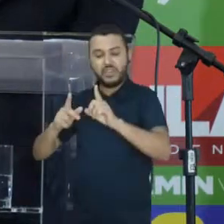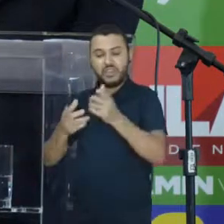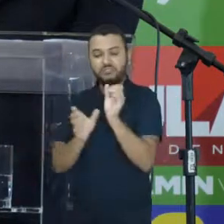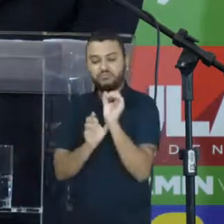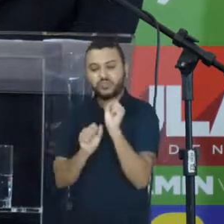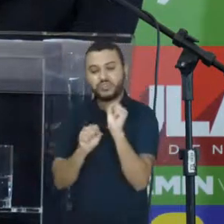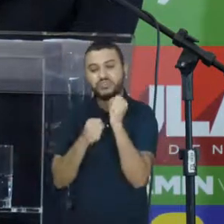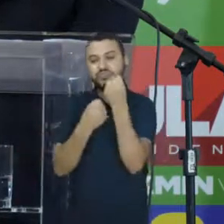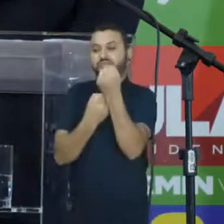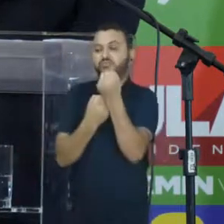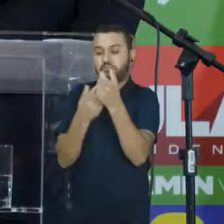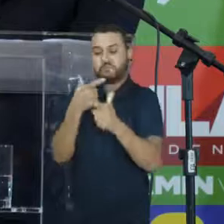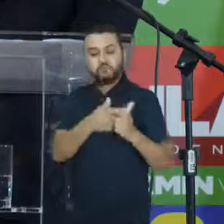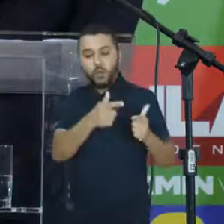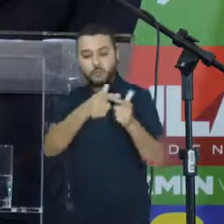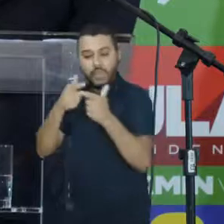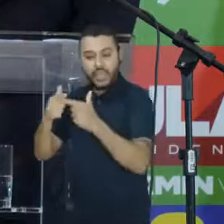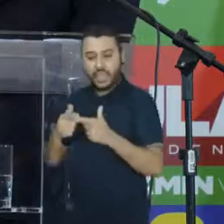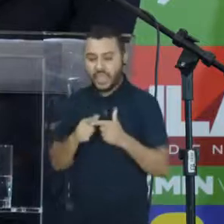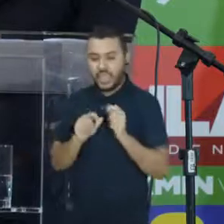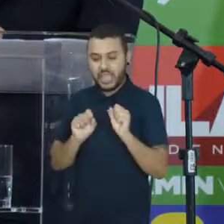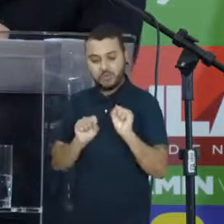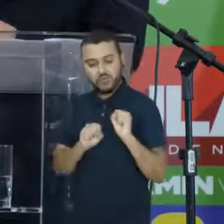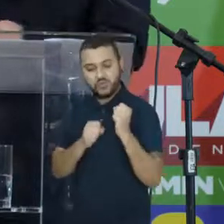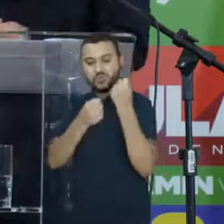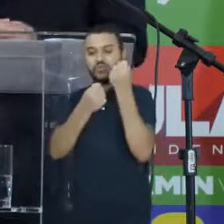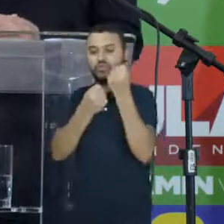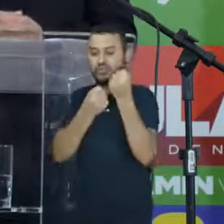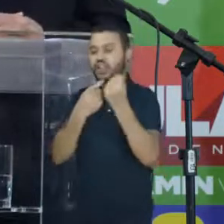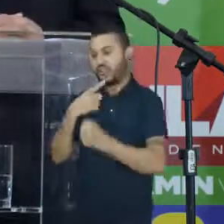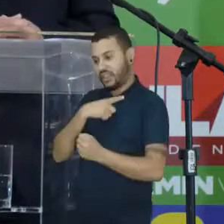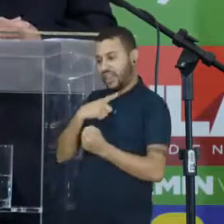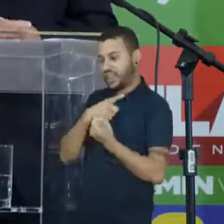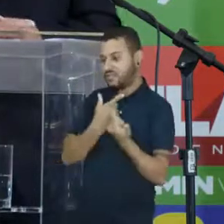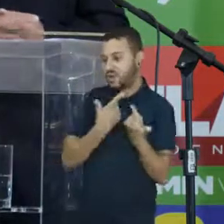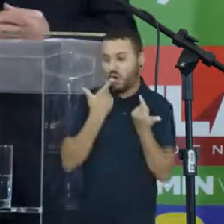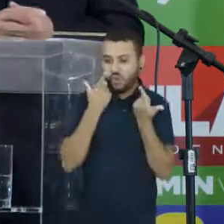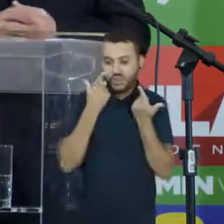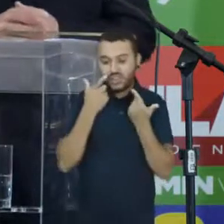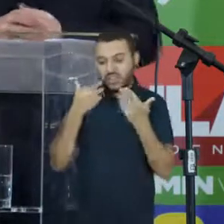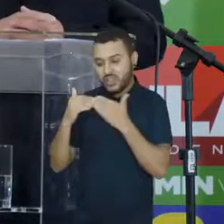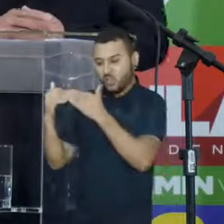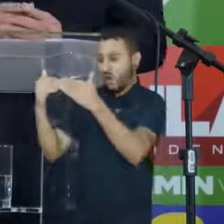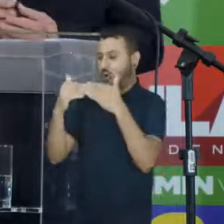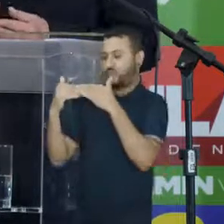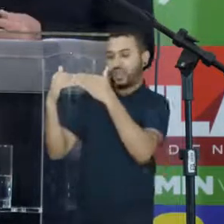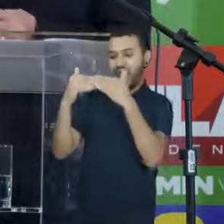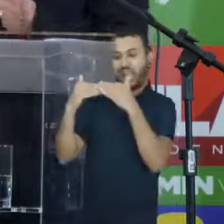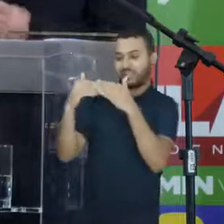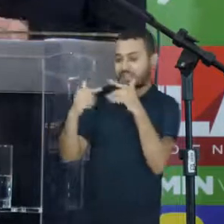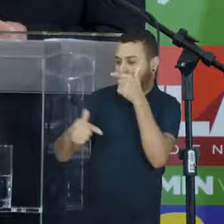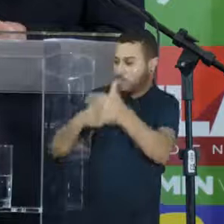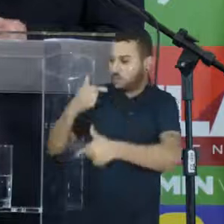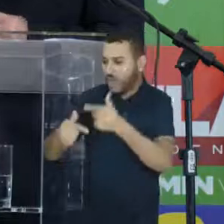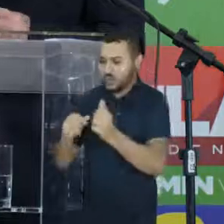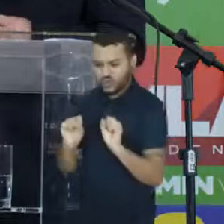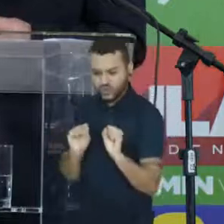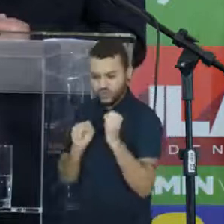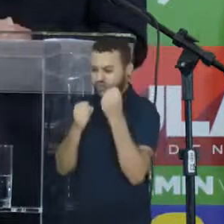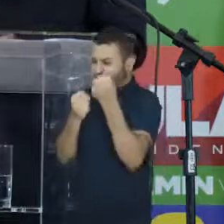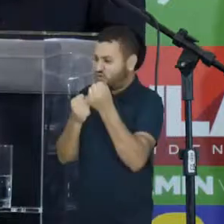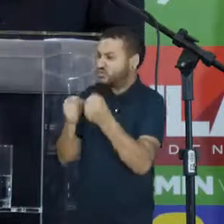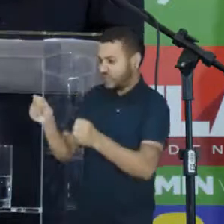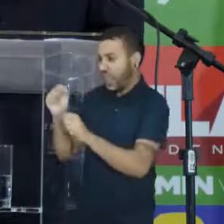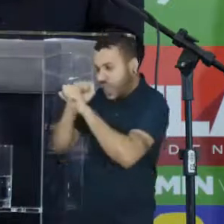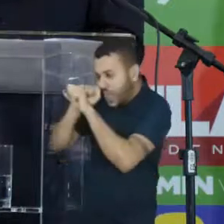problemas, enfrentando os seus algozes de igual para igual e, às vezes, com muito mais clareza do